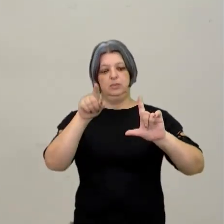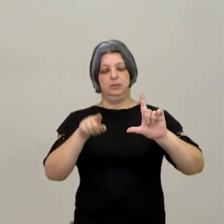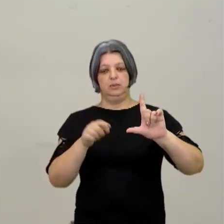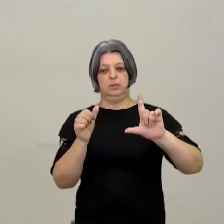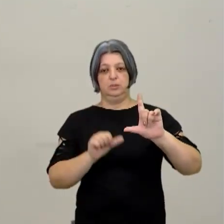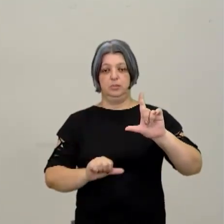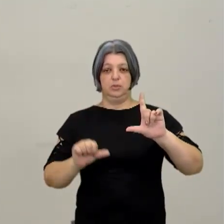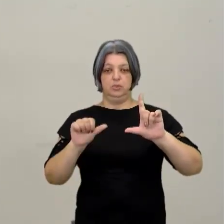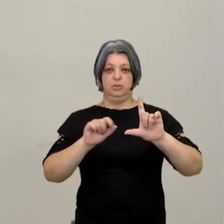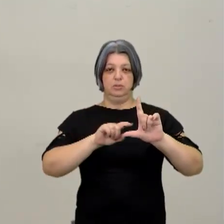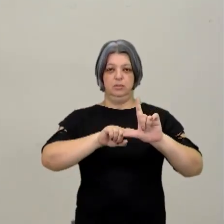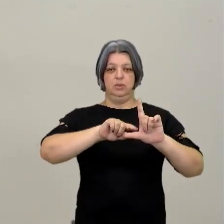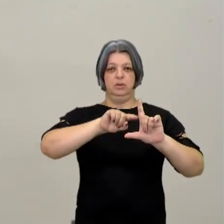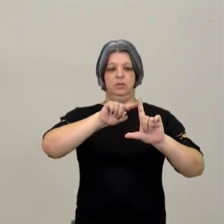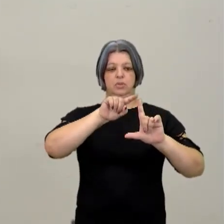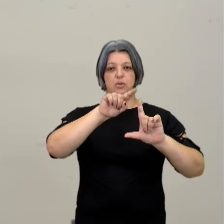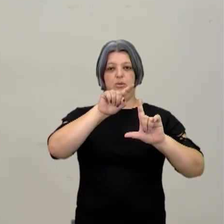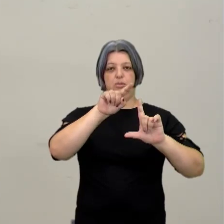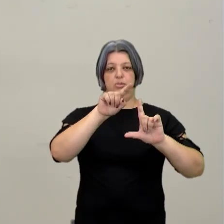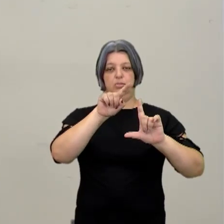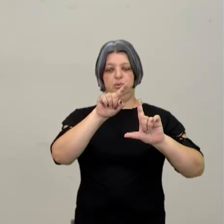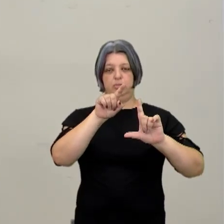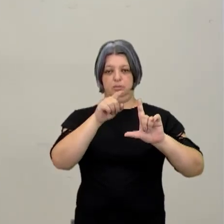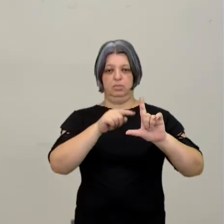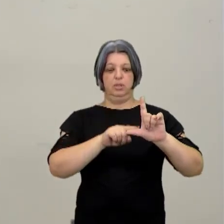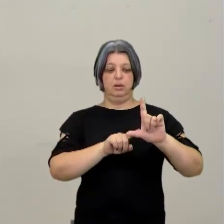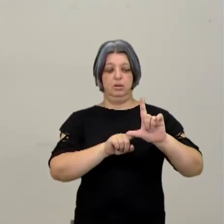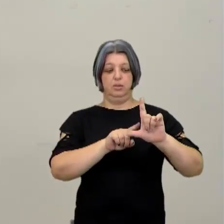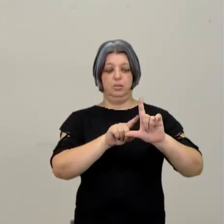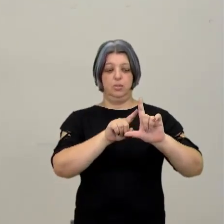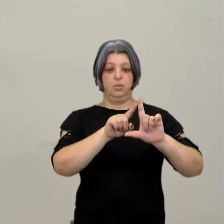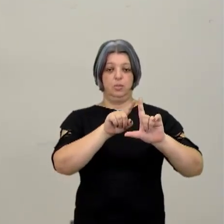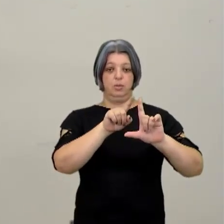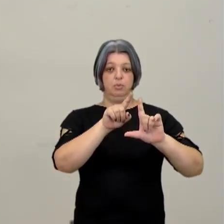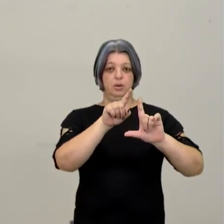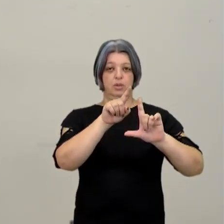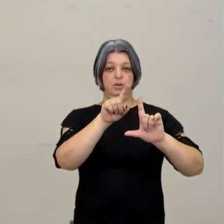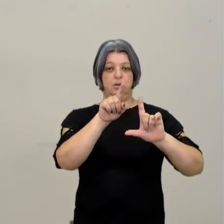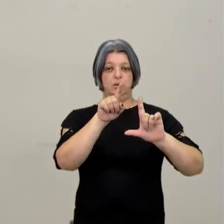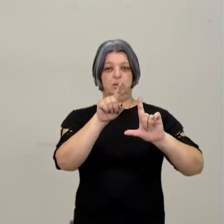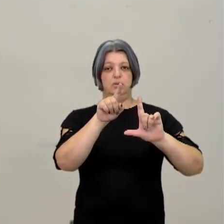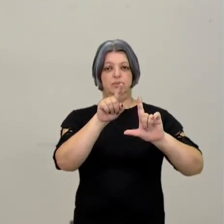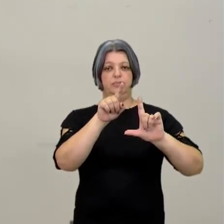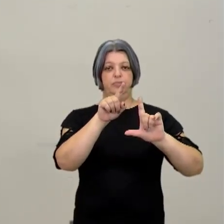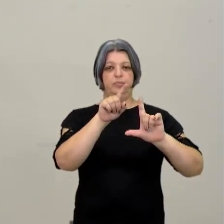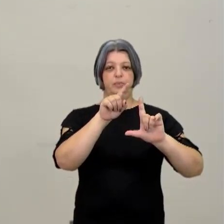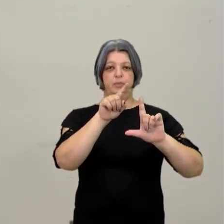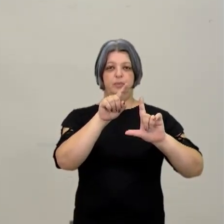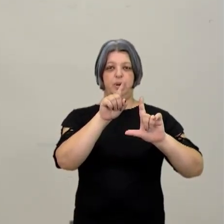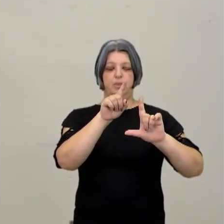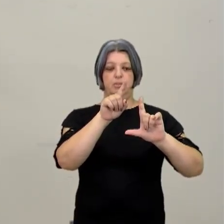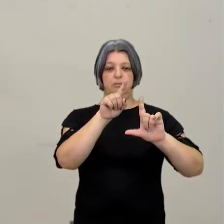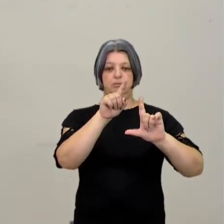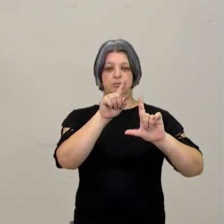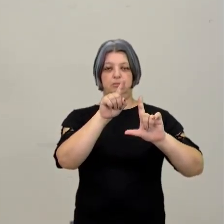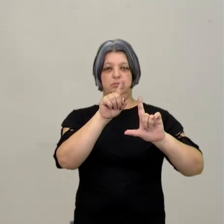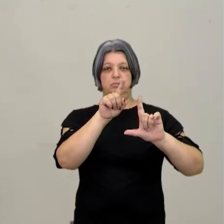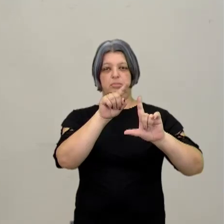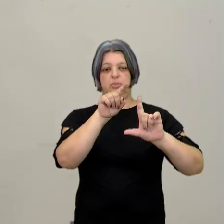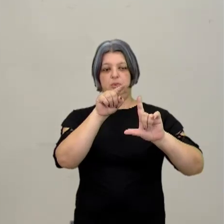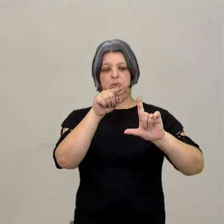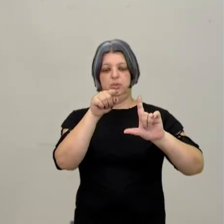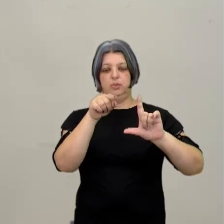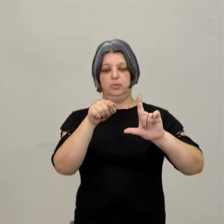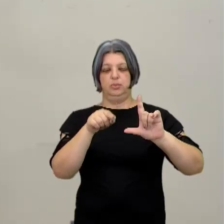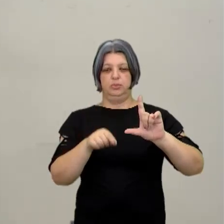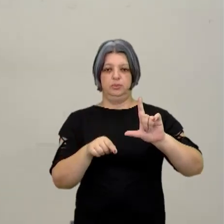direção né ela tá subindo tá crescendo no nosso caso aqui desse exercício ela cresce lá no vértice ela para e